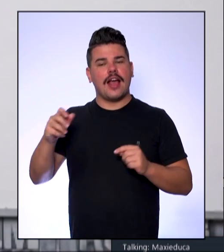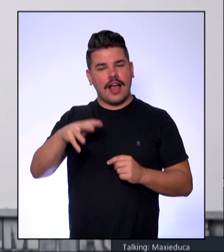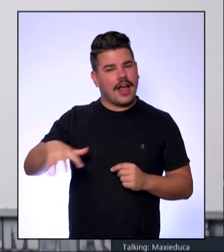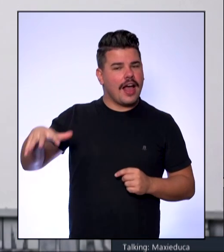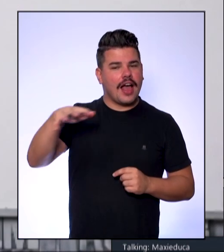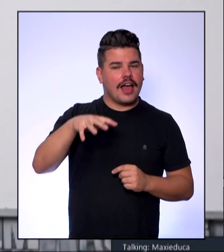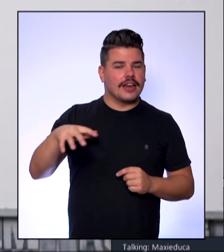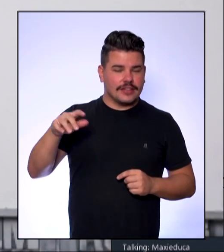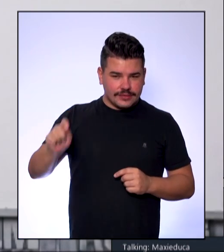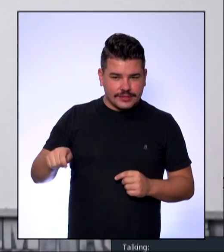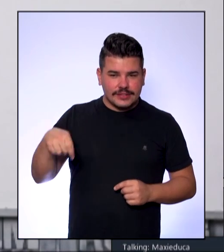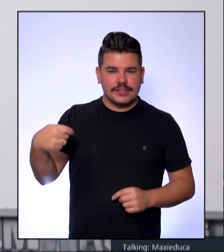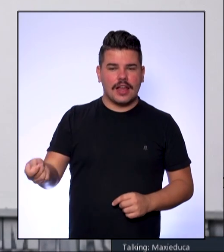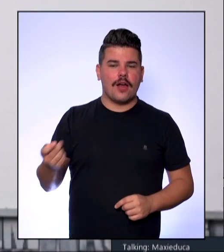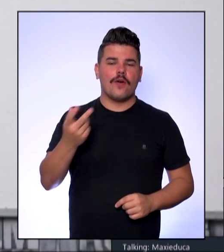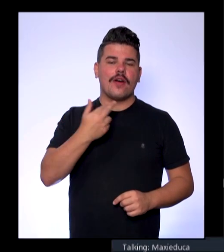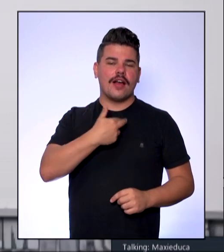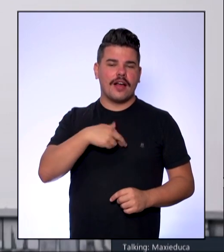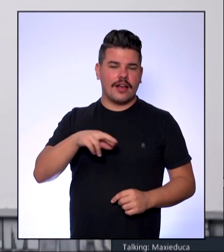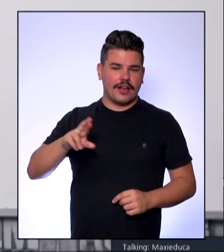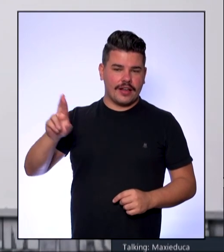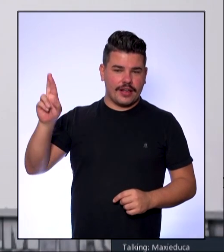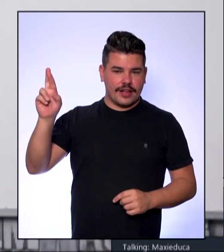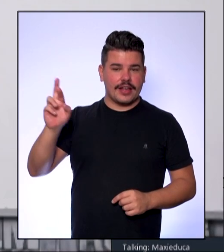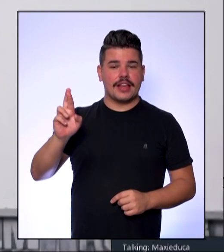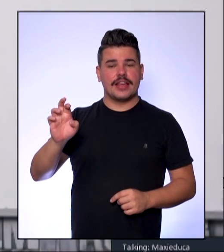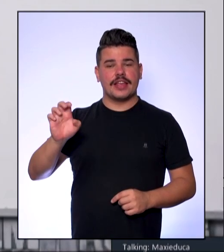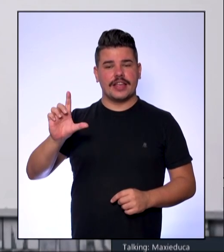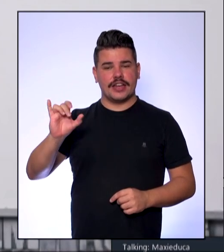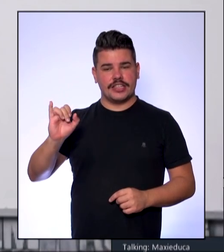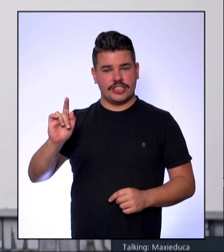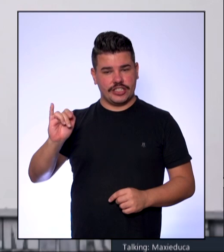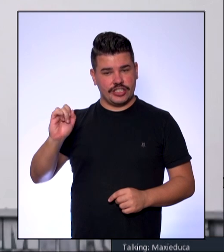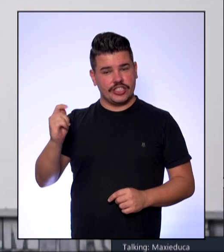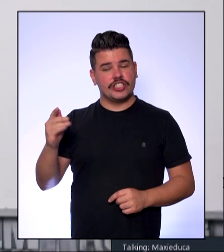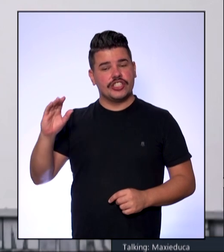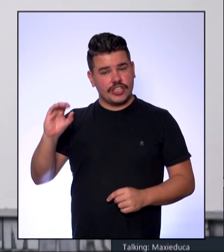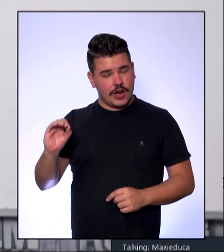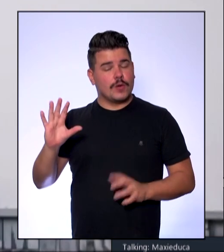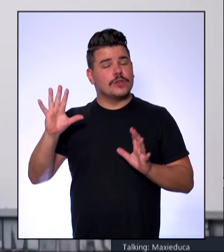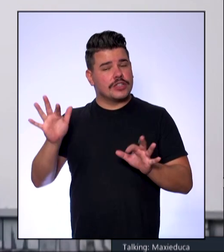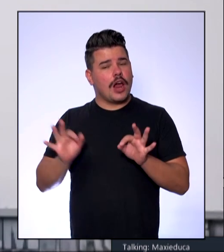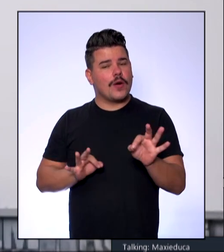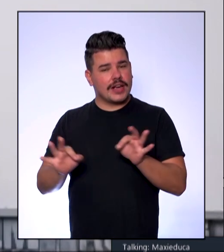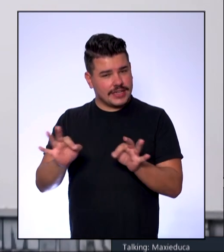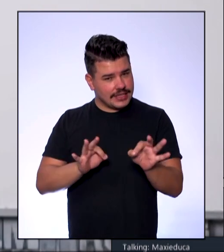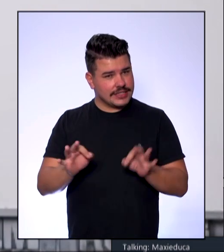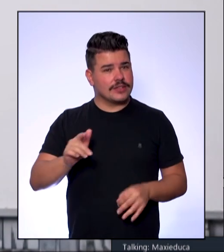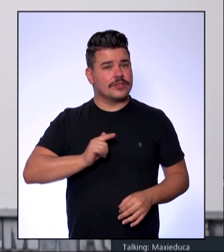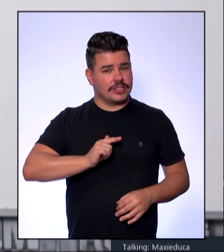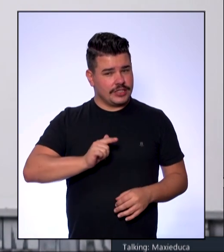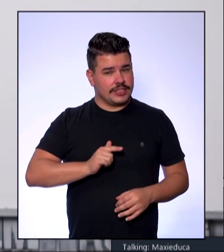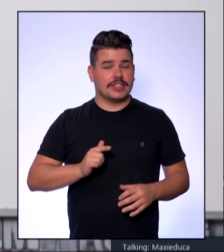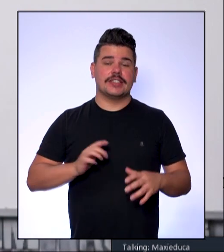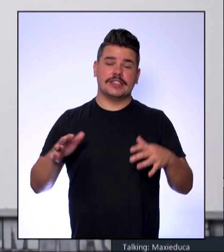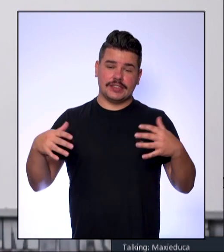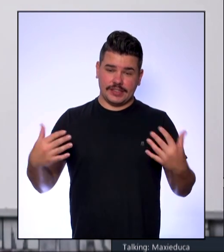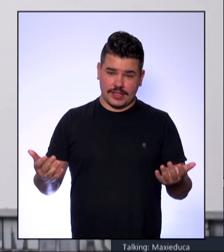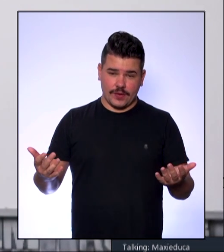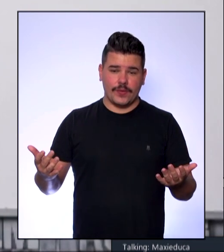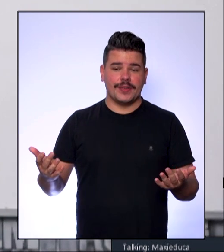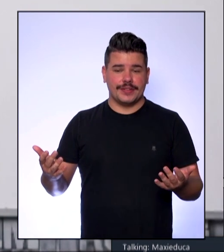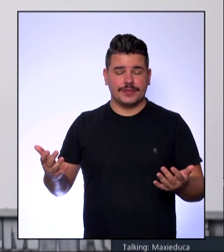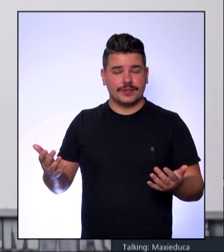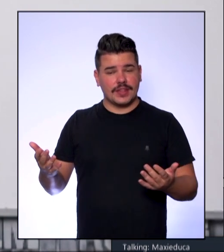religião. Então já tem organização religiosa. Estas tribos, olha só,